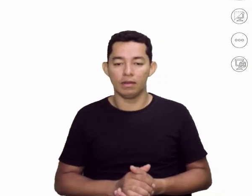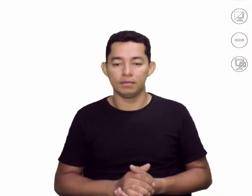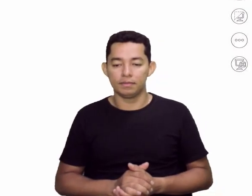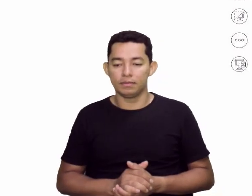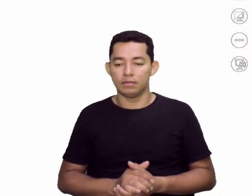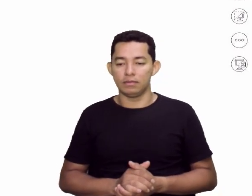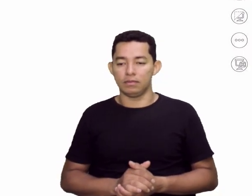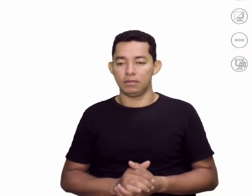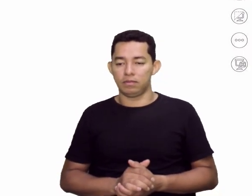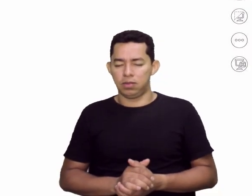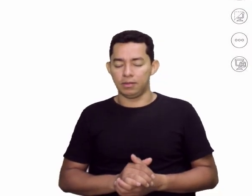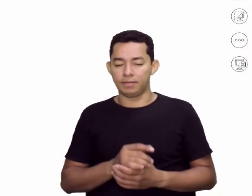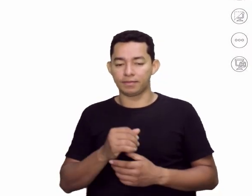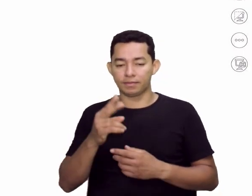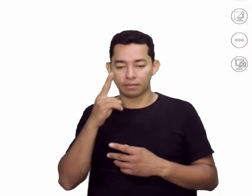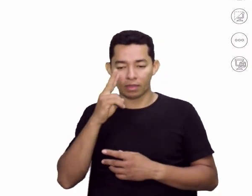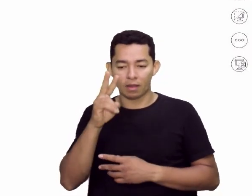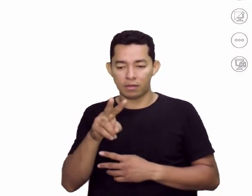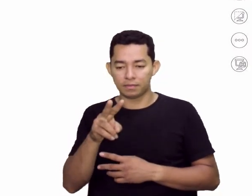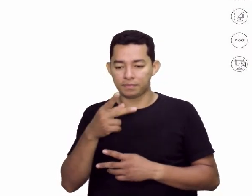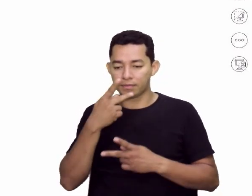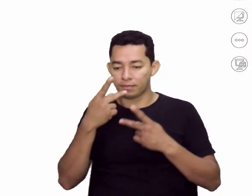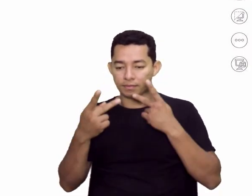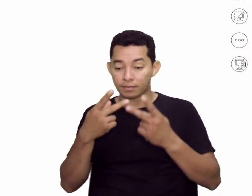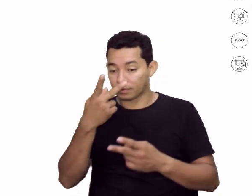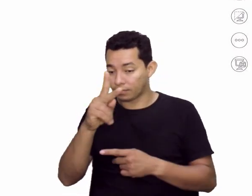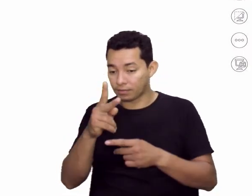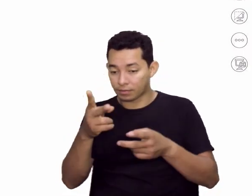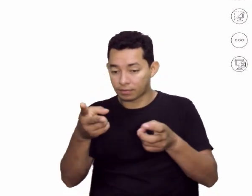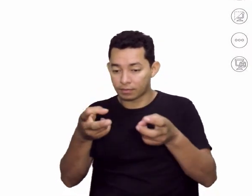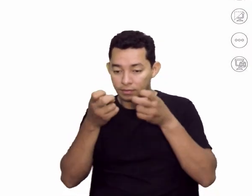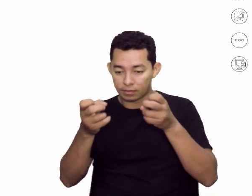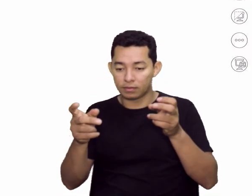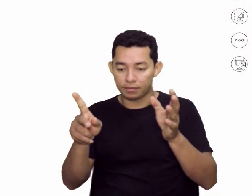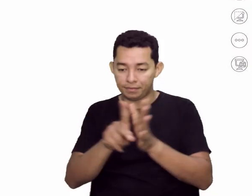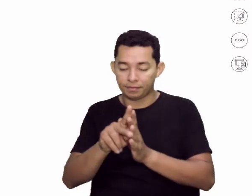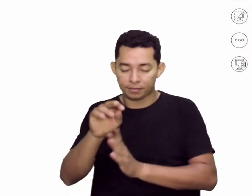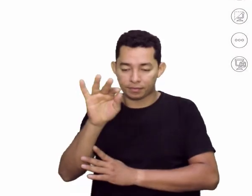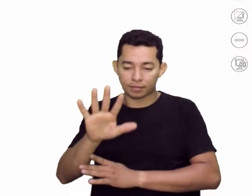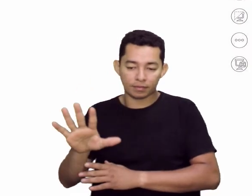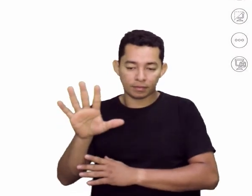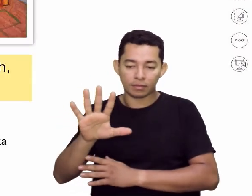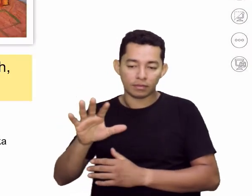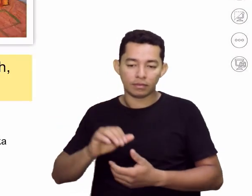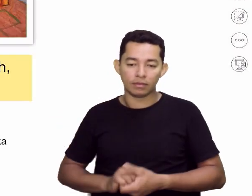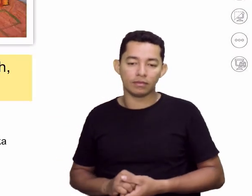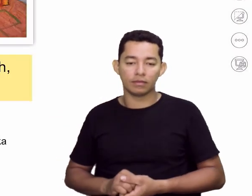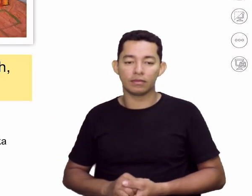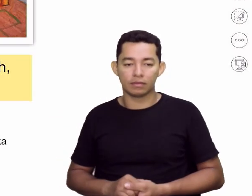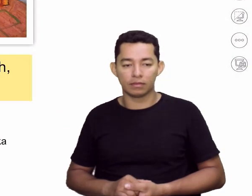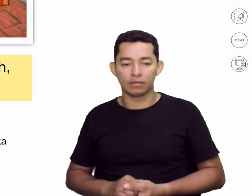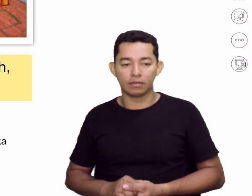subjetivismo, aí cabe a você falar das suas impressões sobre o que você está vendo, né? Seguindo aí, ó, vamos ver aí o